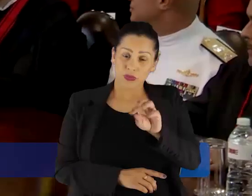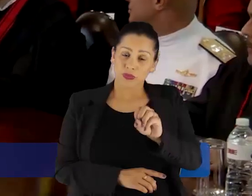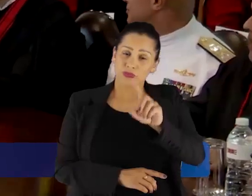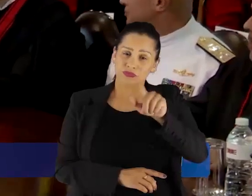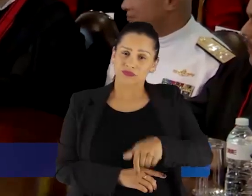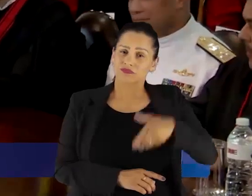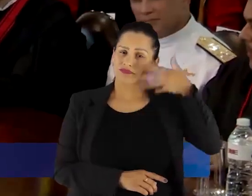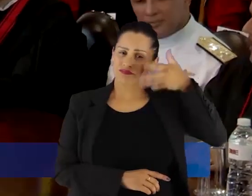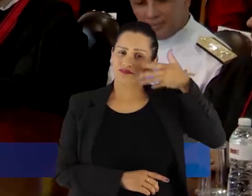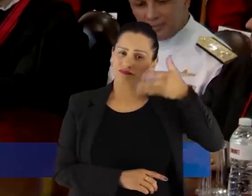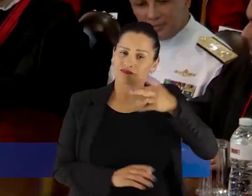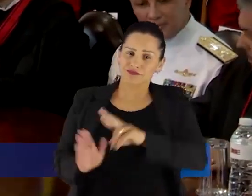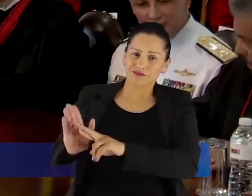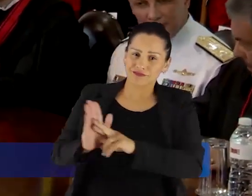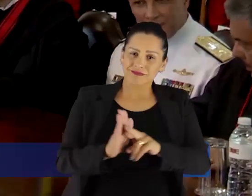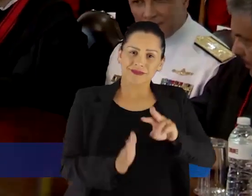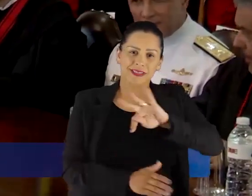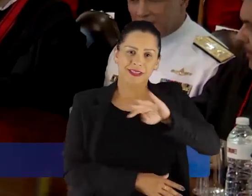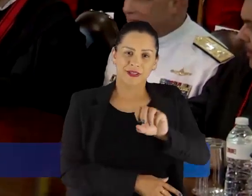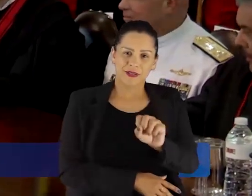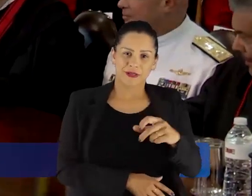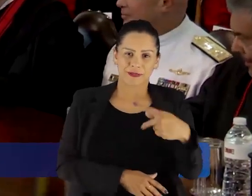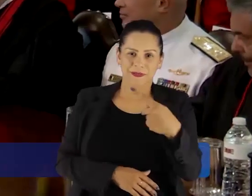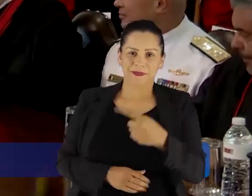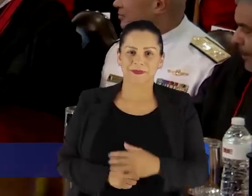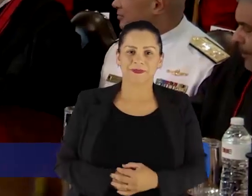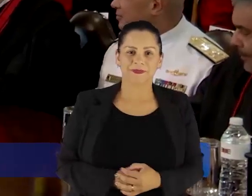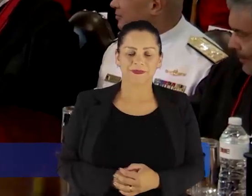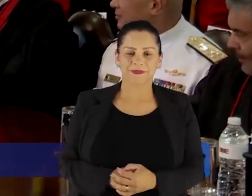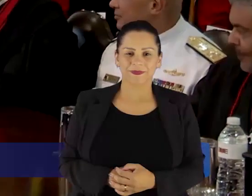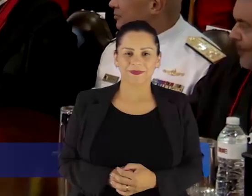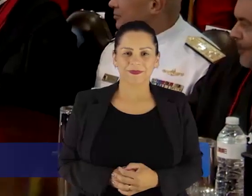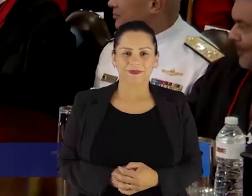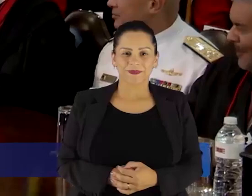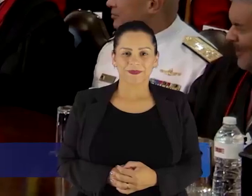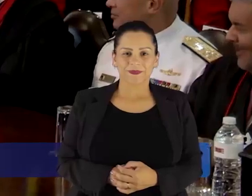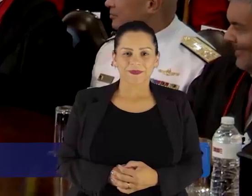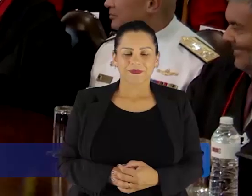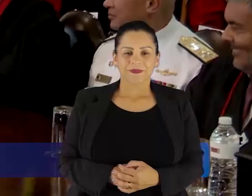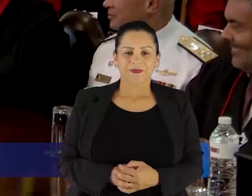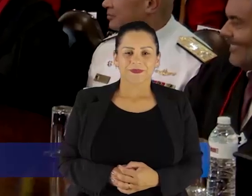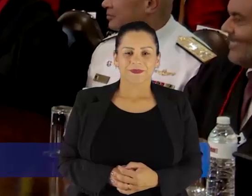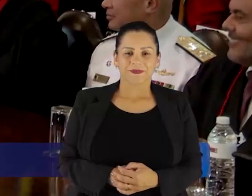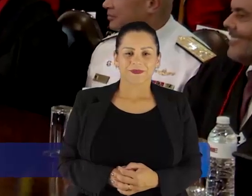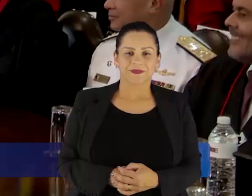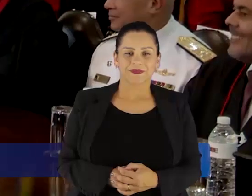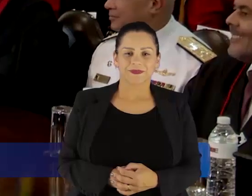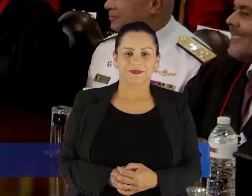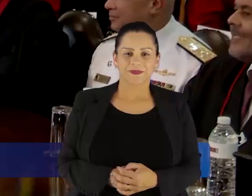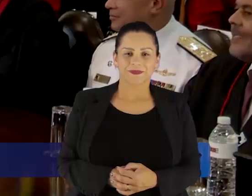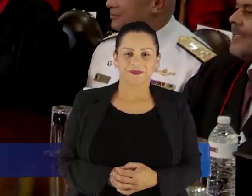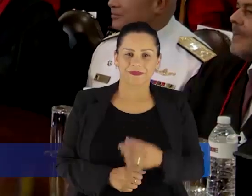em nome do Tribunal de Justiça do Estado de São Paulo E aí